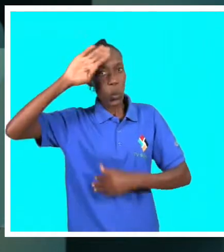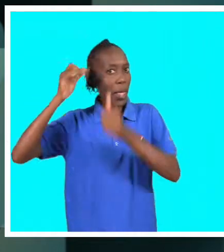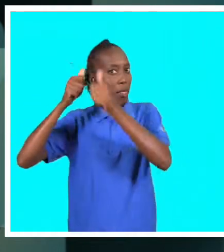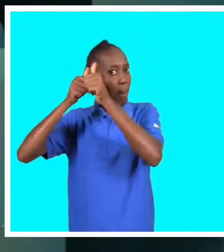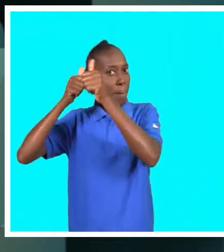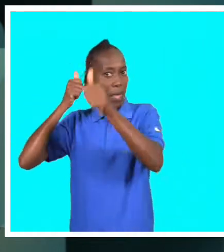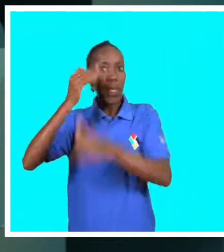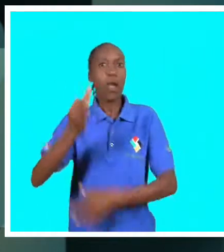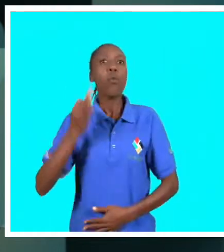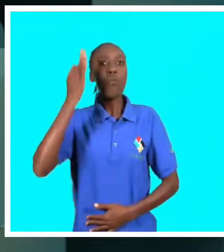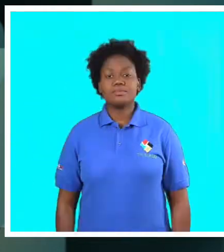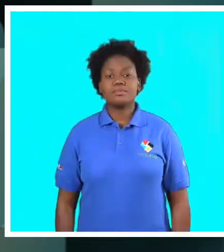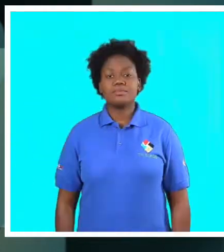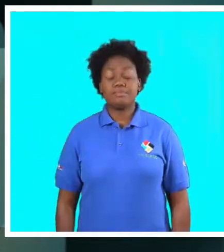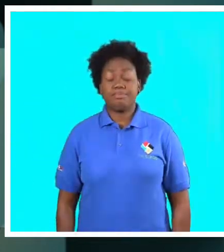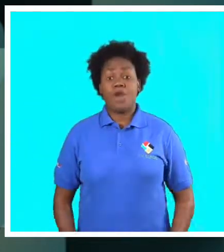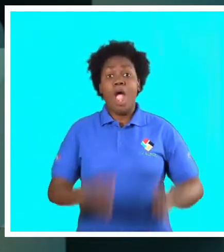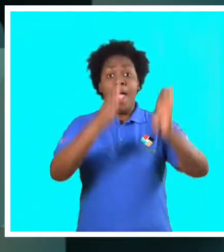mental.